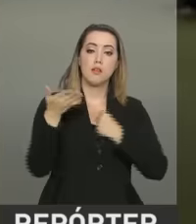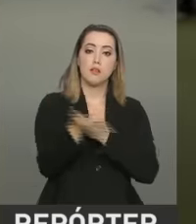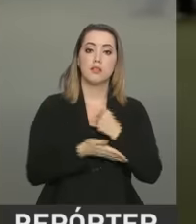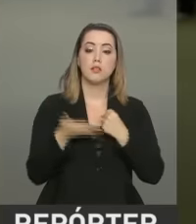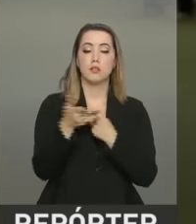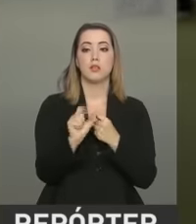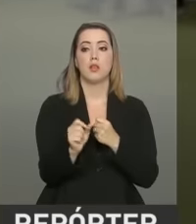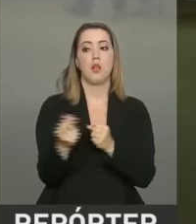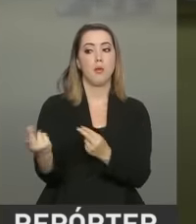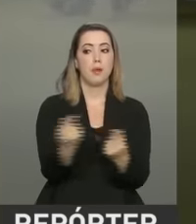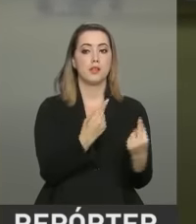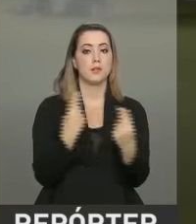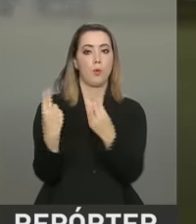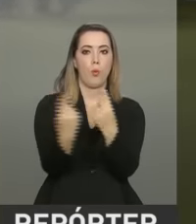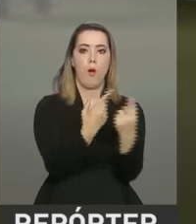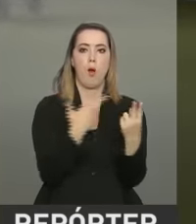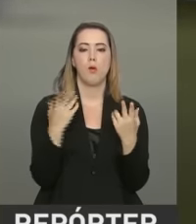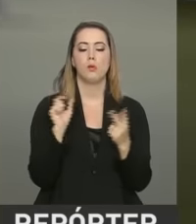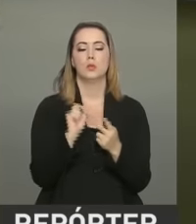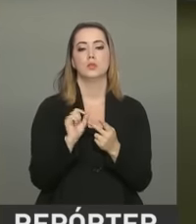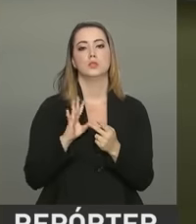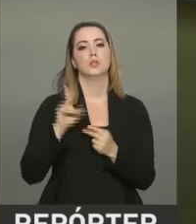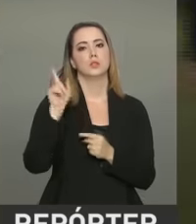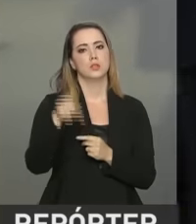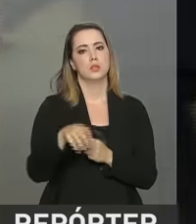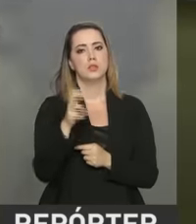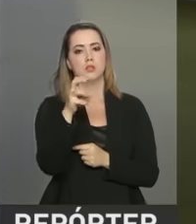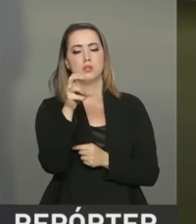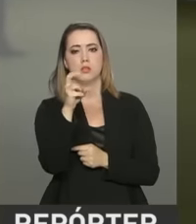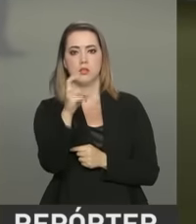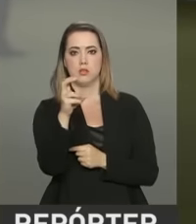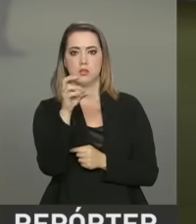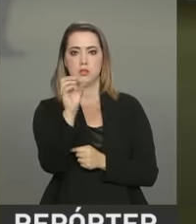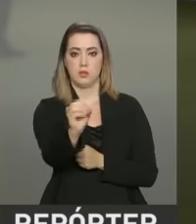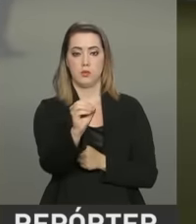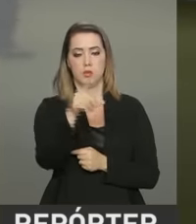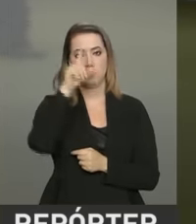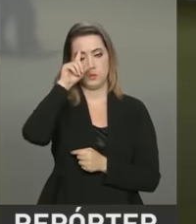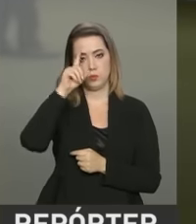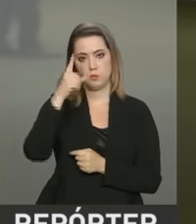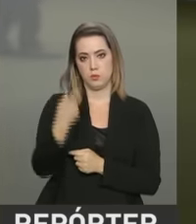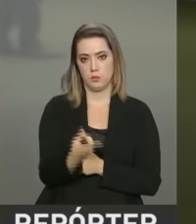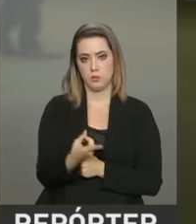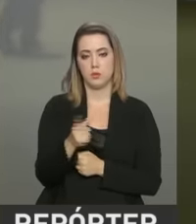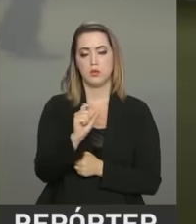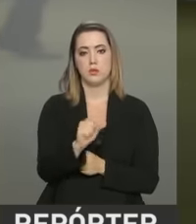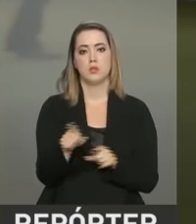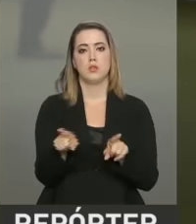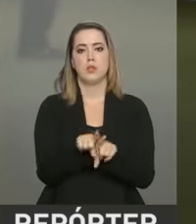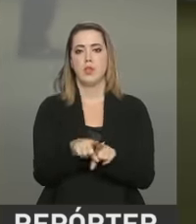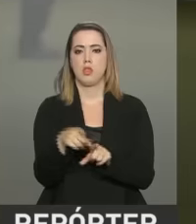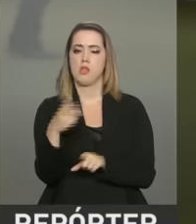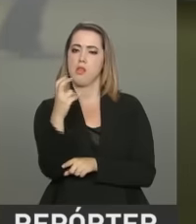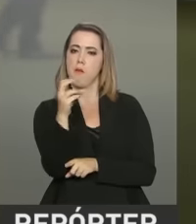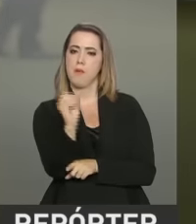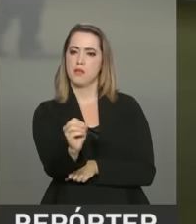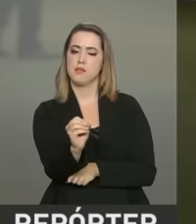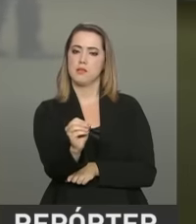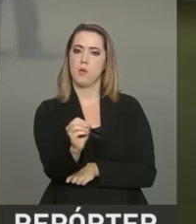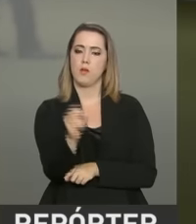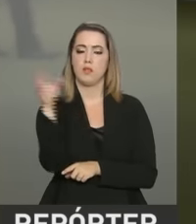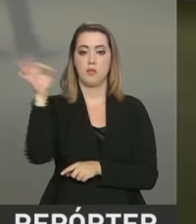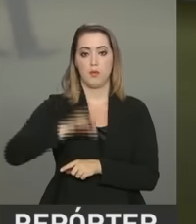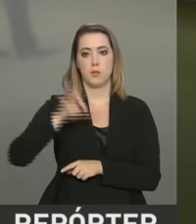nacional comum proposta pelo governo era 50% de matérias obrigatórias e 50% de livre escolha